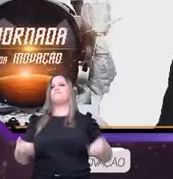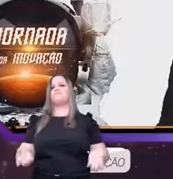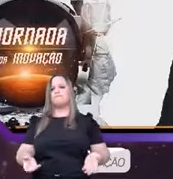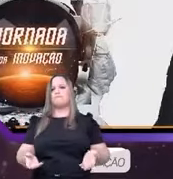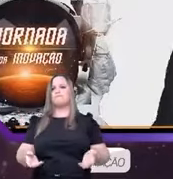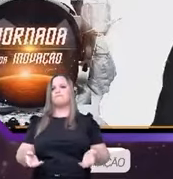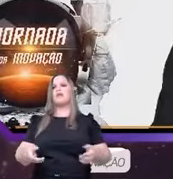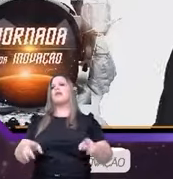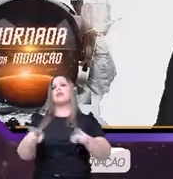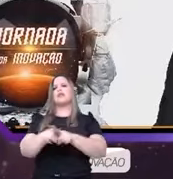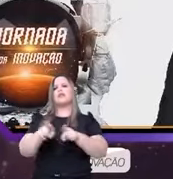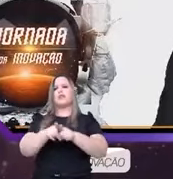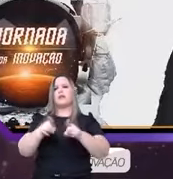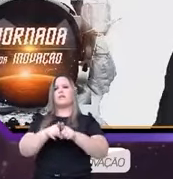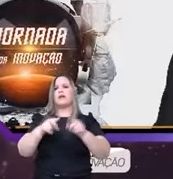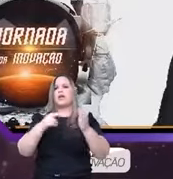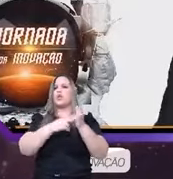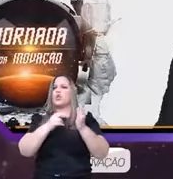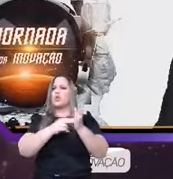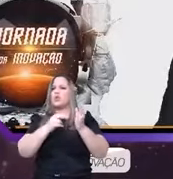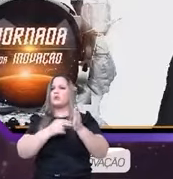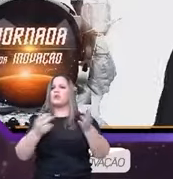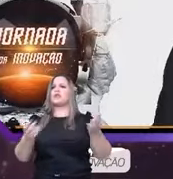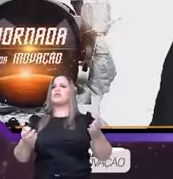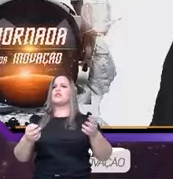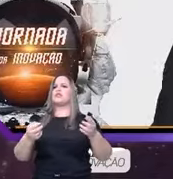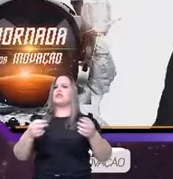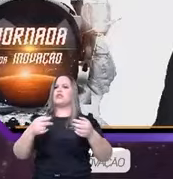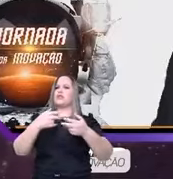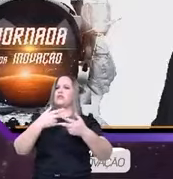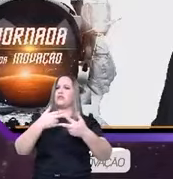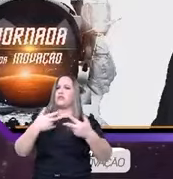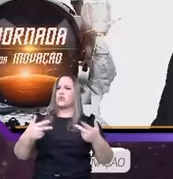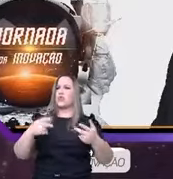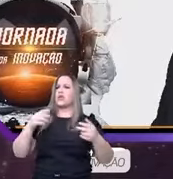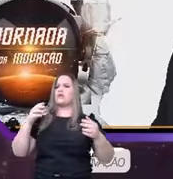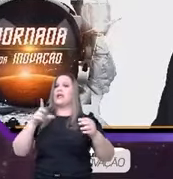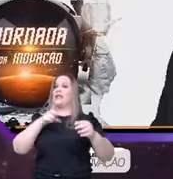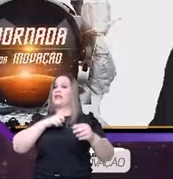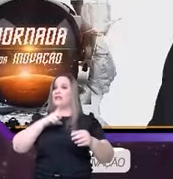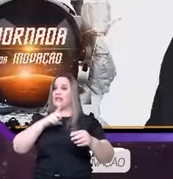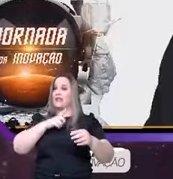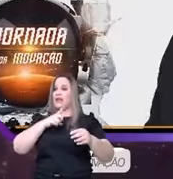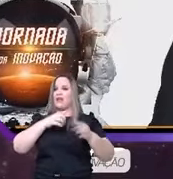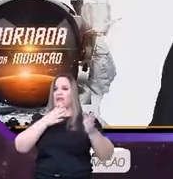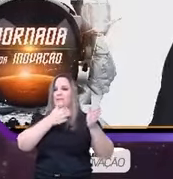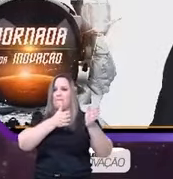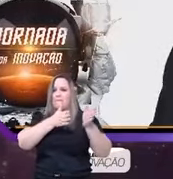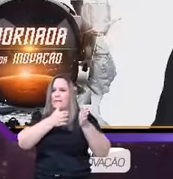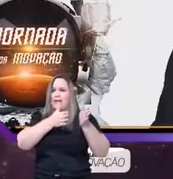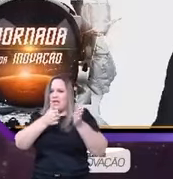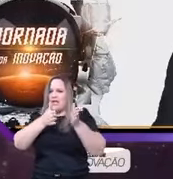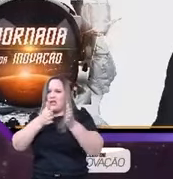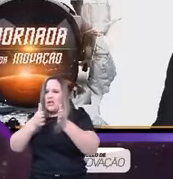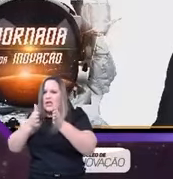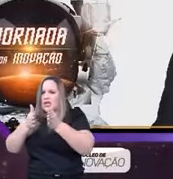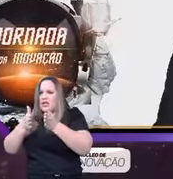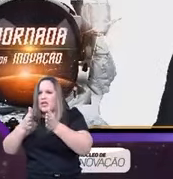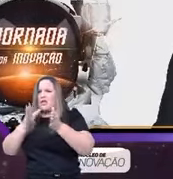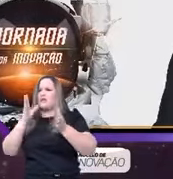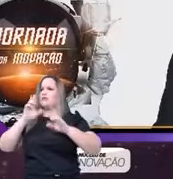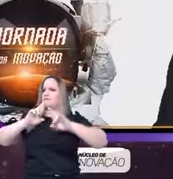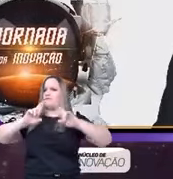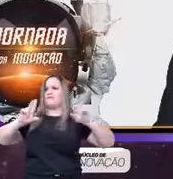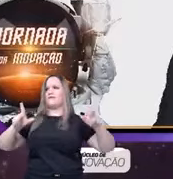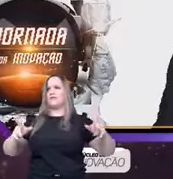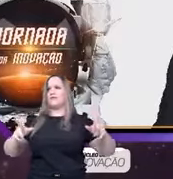de normativos, de legislações, etc., é uma velocidade diferente. Nós não podemos imprimir na sociedade um caráter